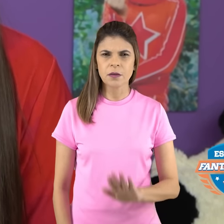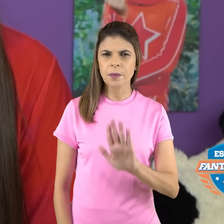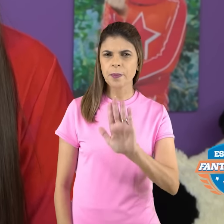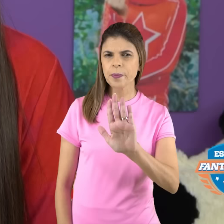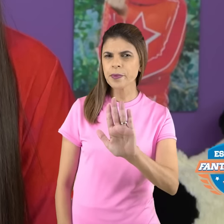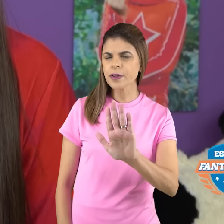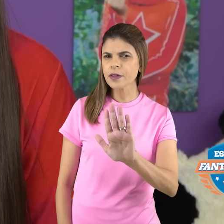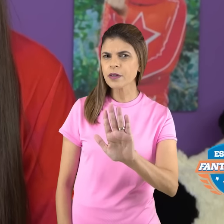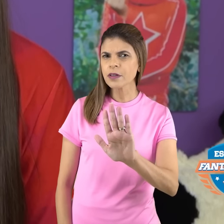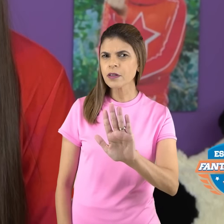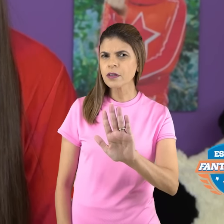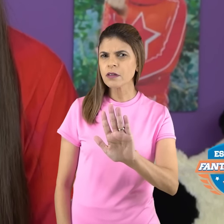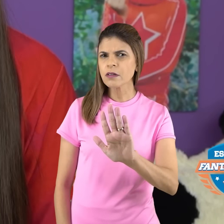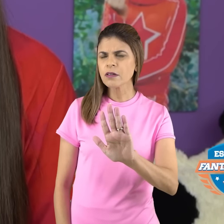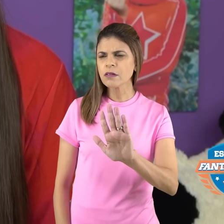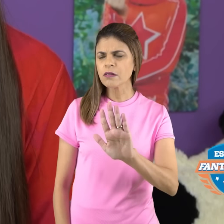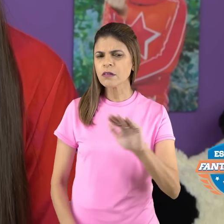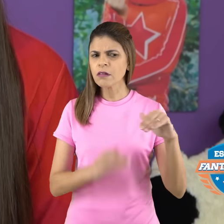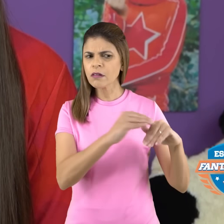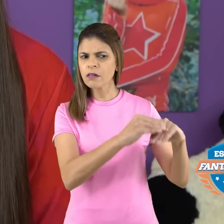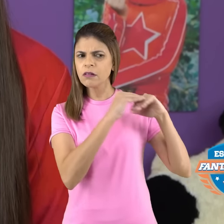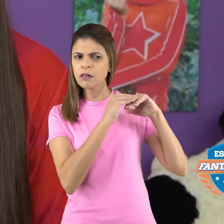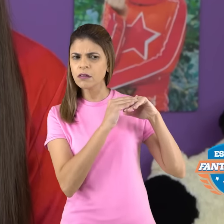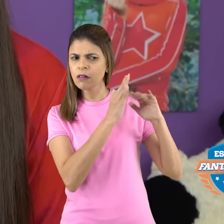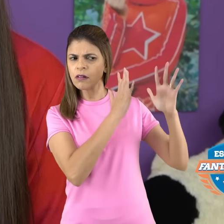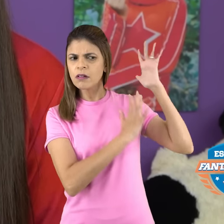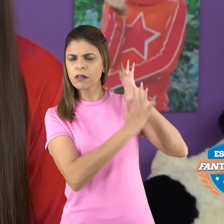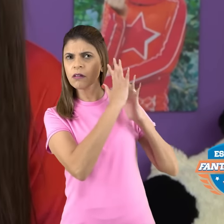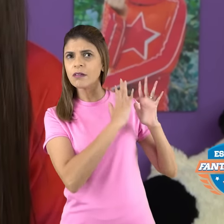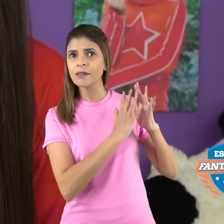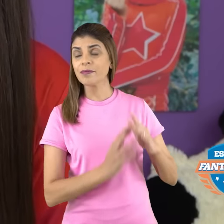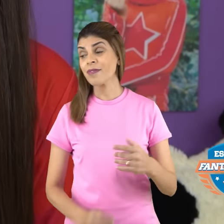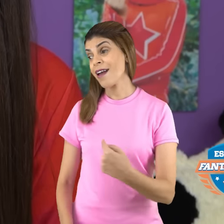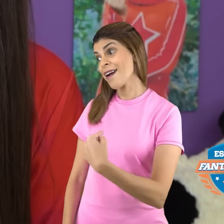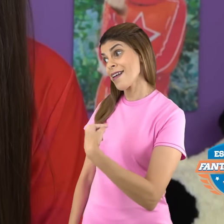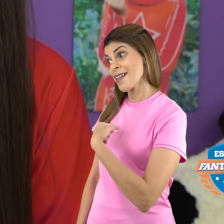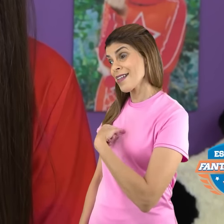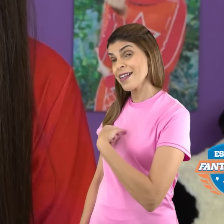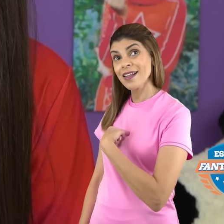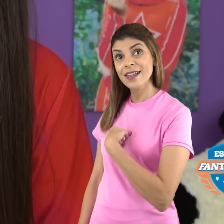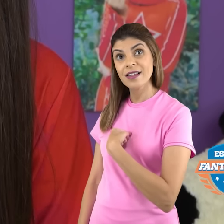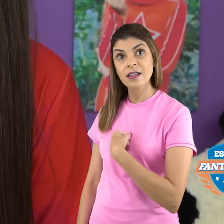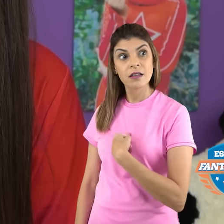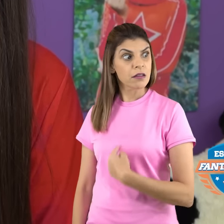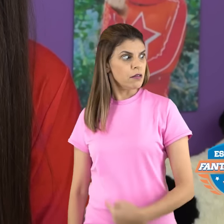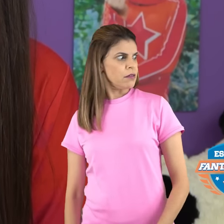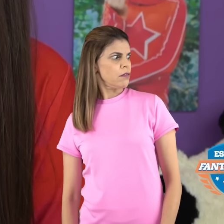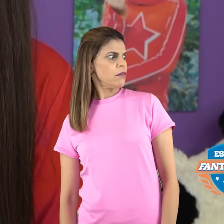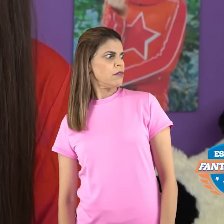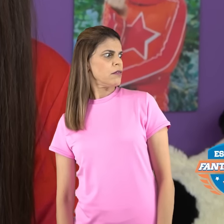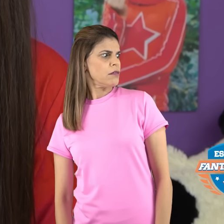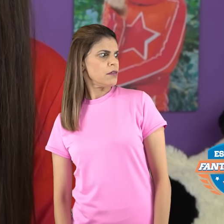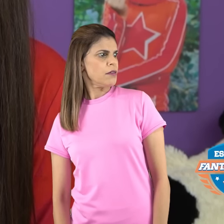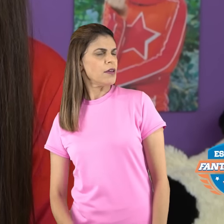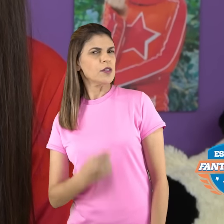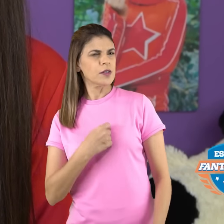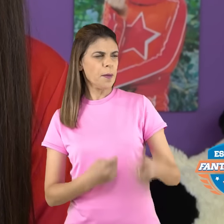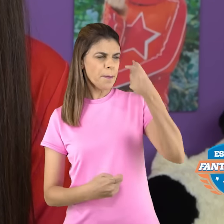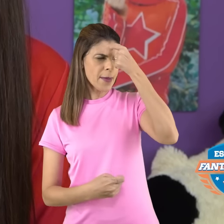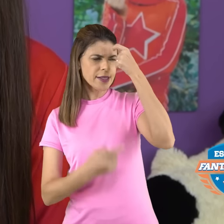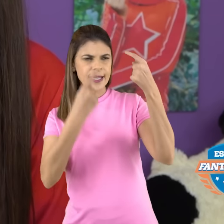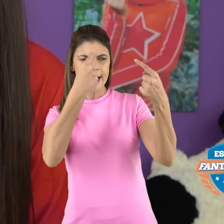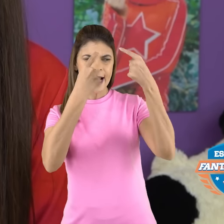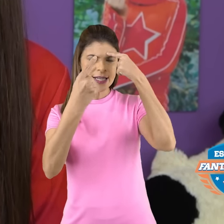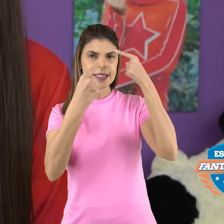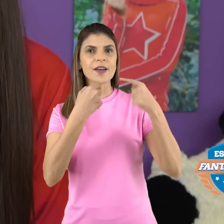Peraí. Quem falou comigo? Eu. Oi. Eu sou a sua mente criativa